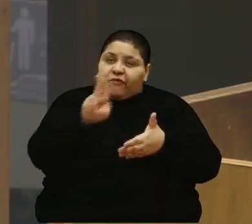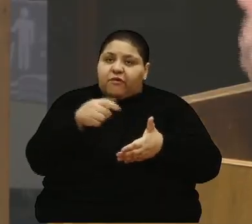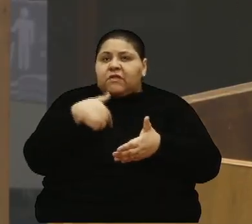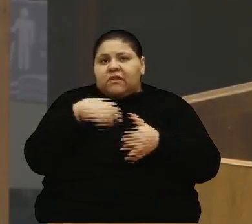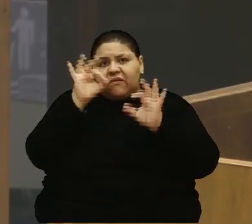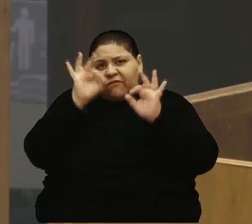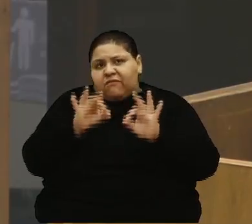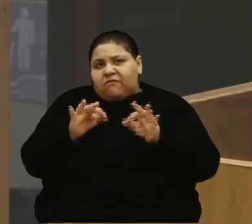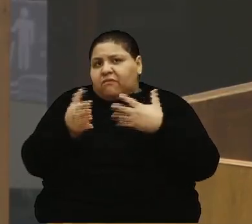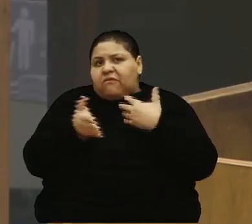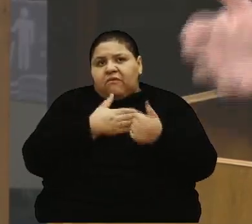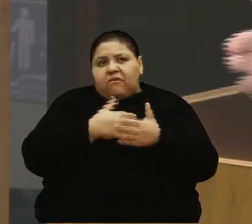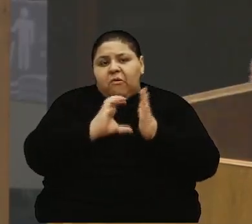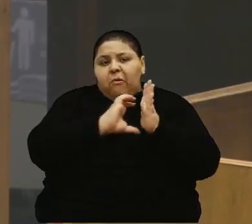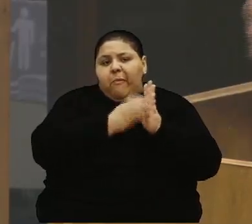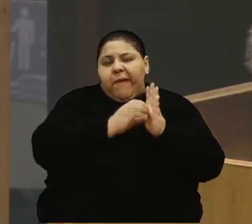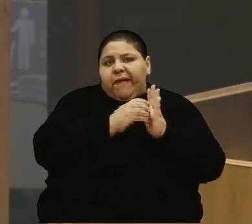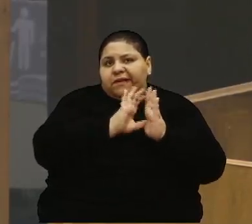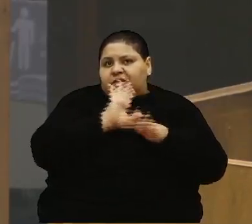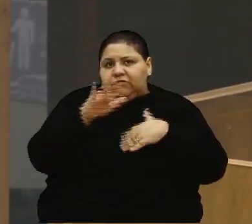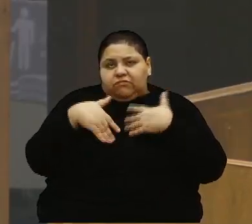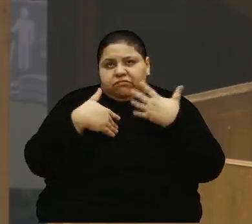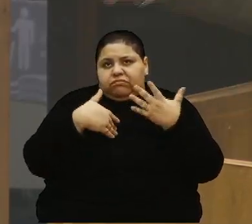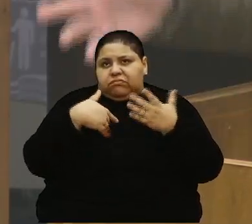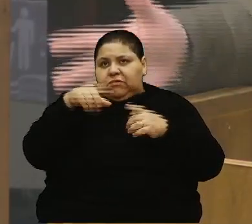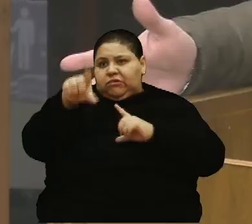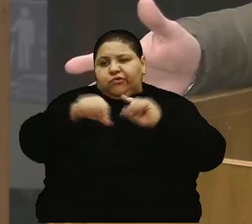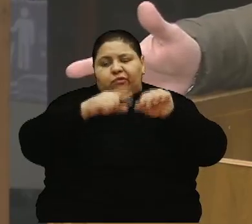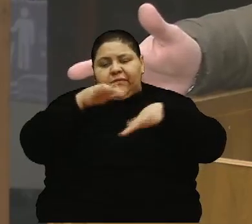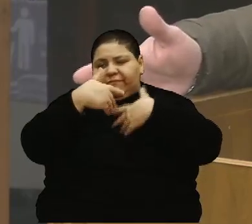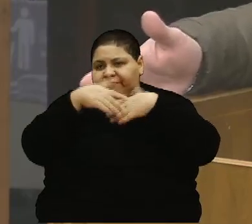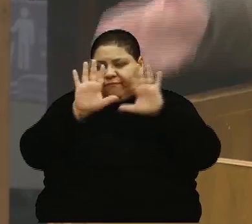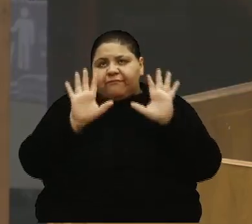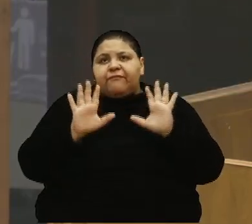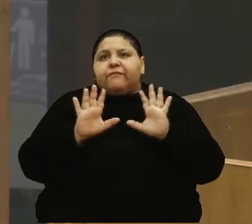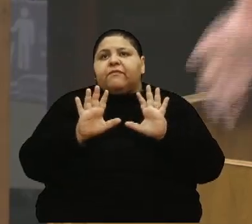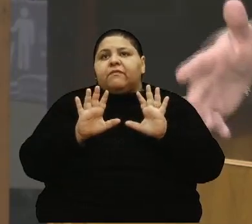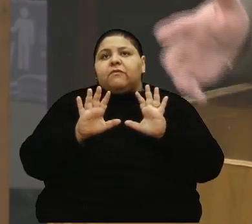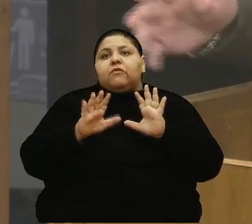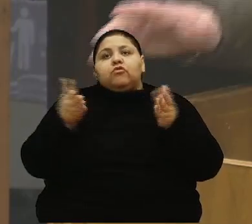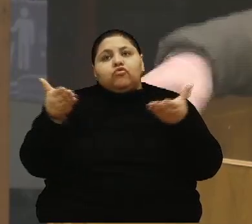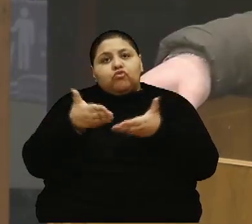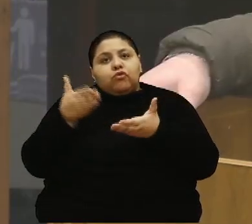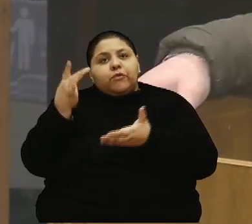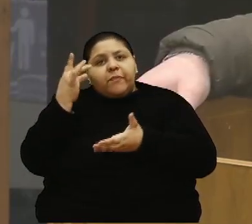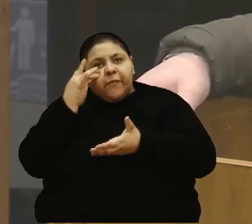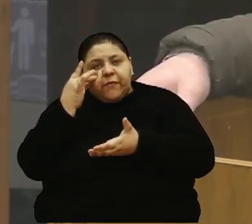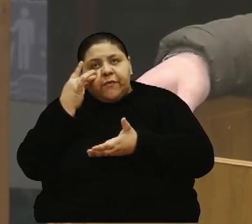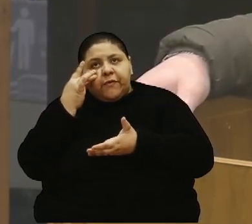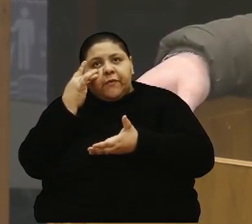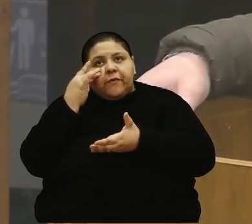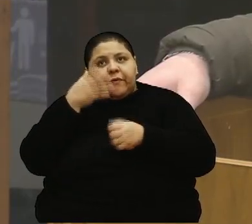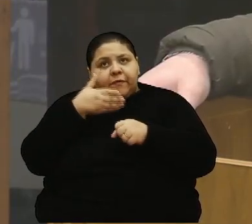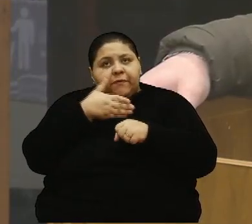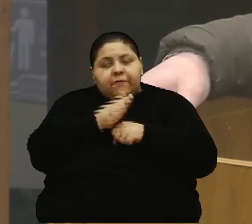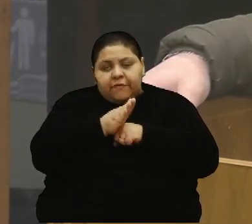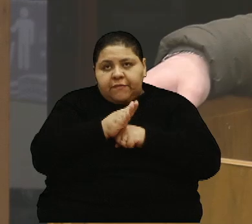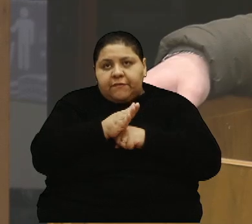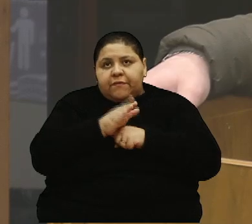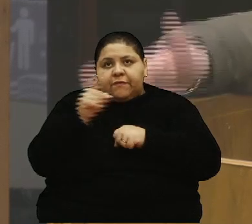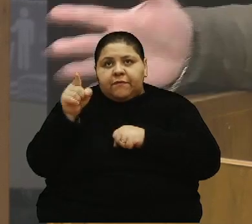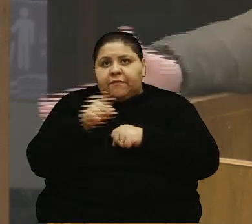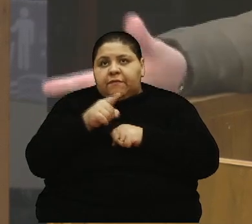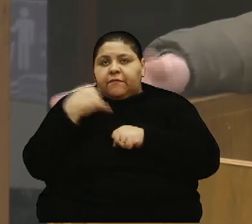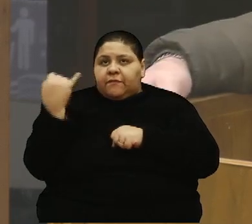que, independente de lado A, B, C ou D, ou partido A, B, C ou D, de estarmos todos juntos nessa pauta, que é de